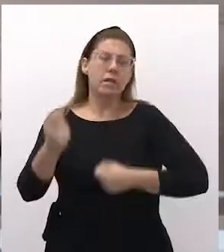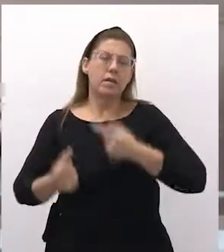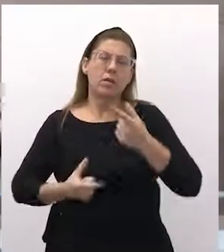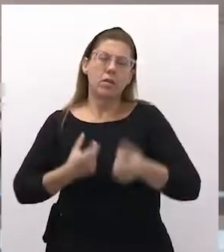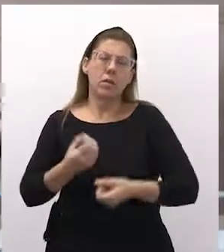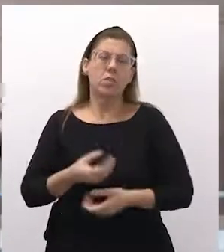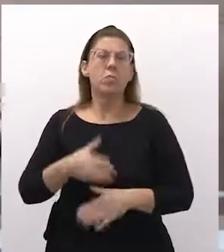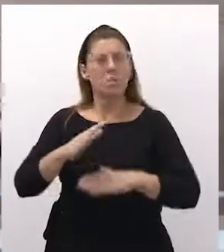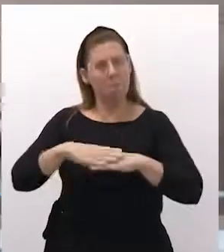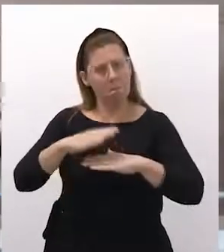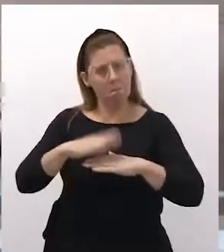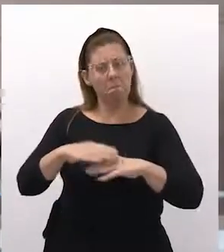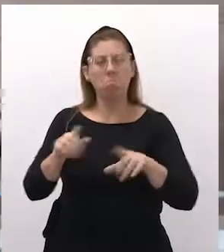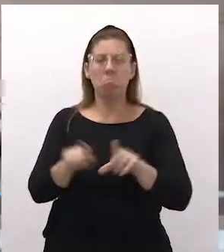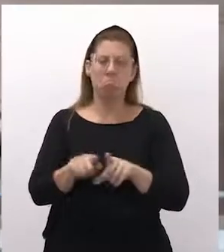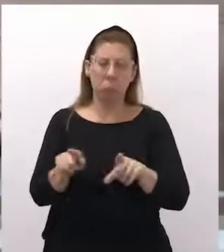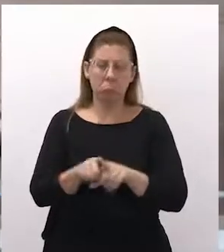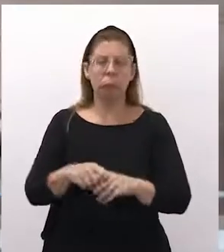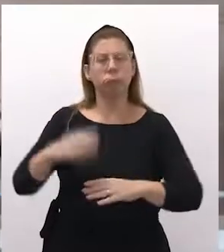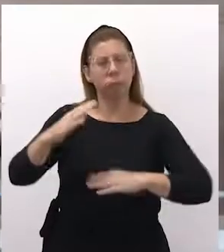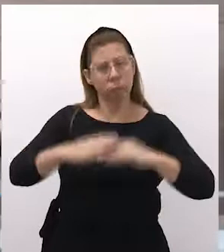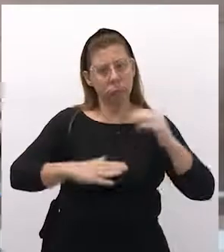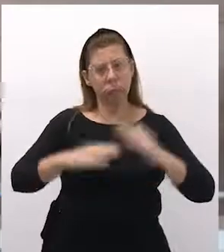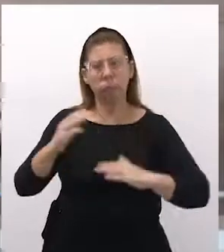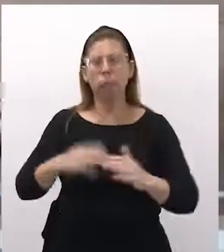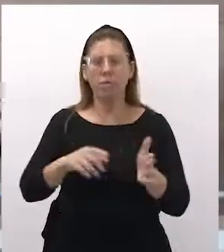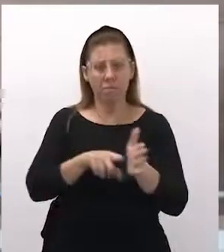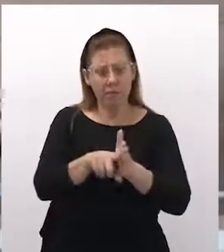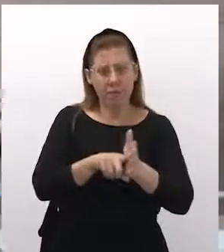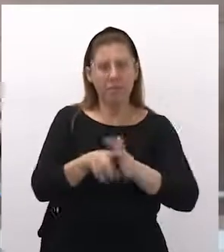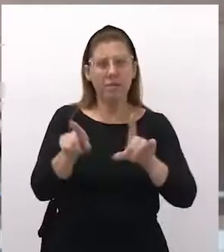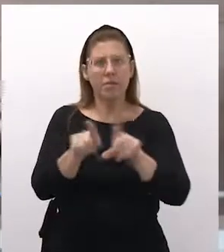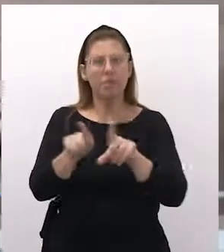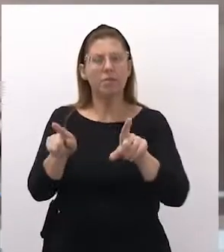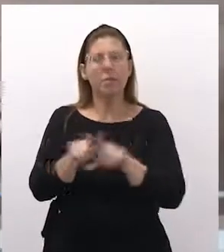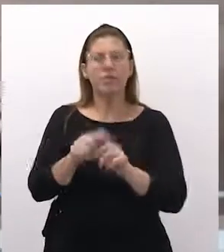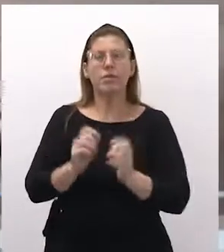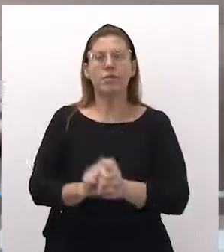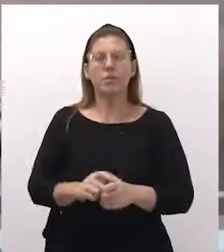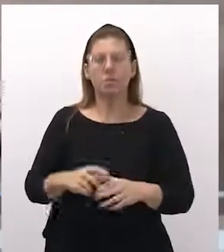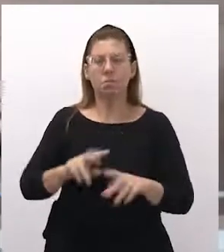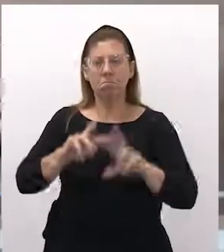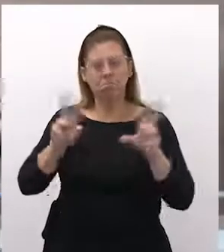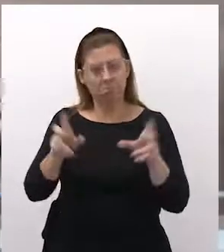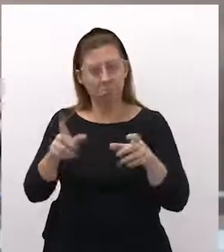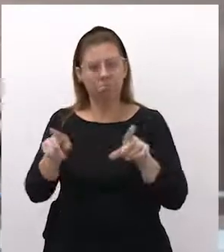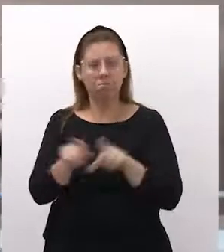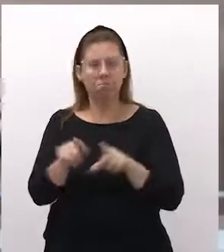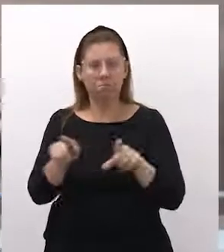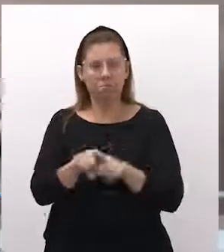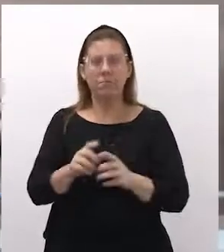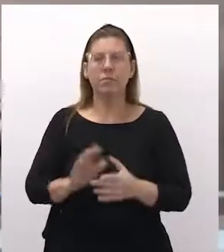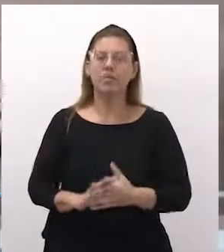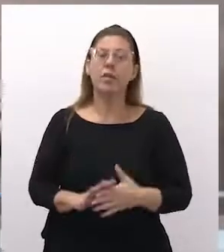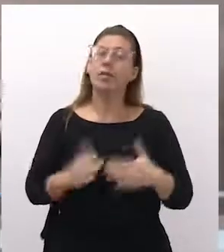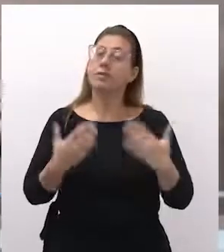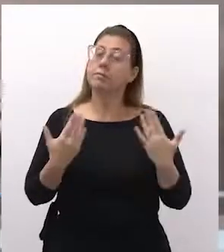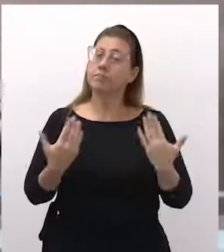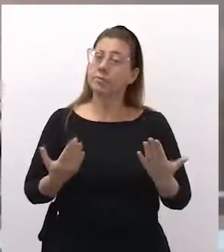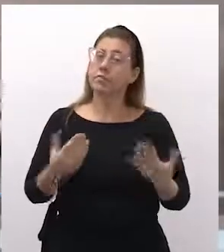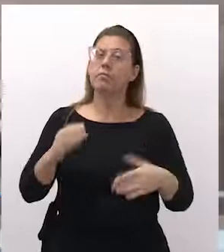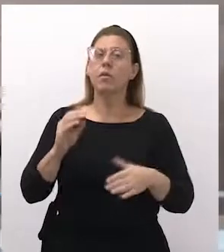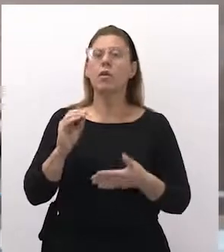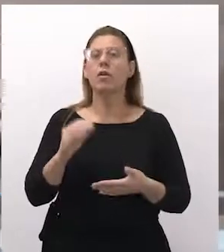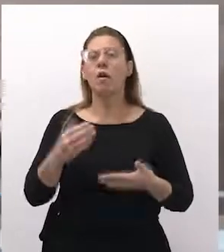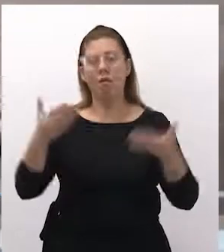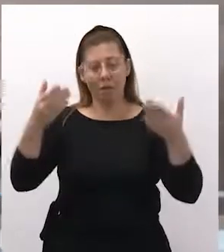vivências práticas, tanto de atividades como de pesquisas, alguma coisa do campo teórico, mas da jurisdição propriamente dita, porque falo deste